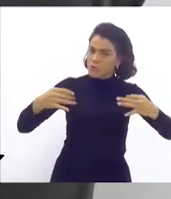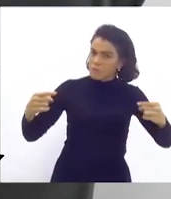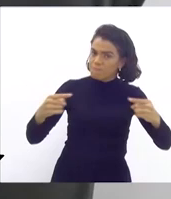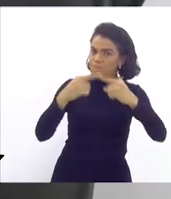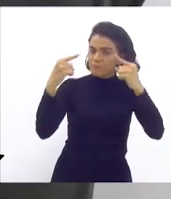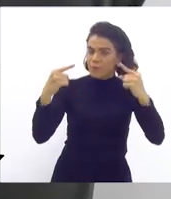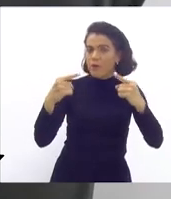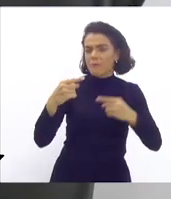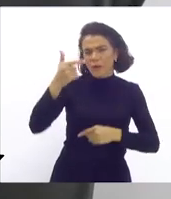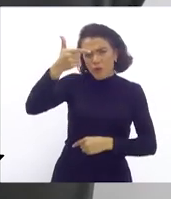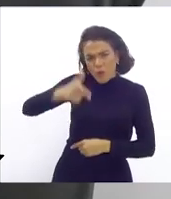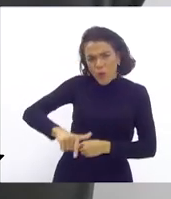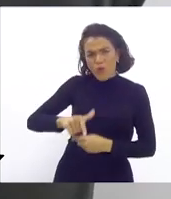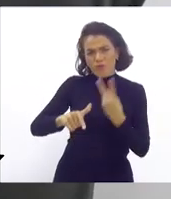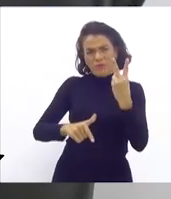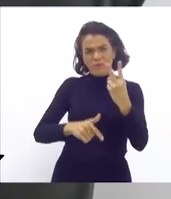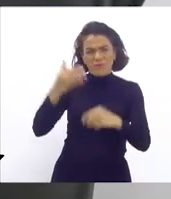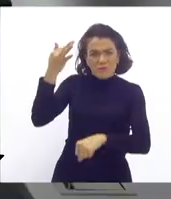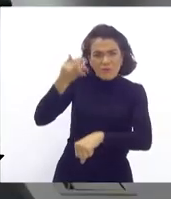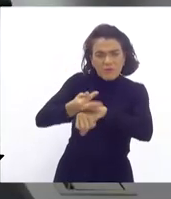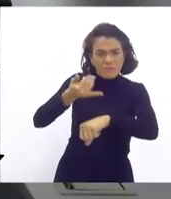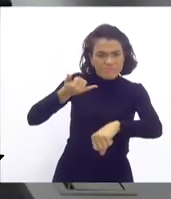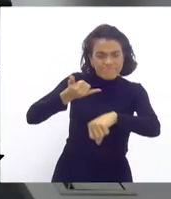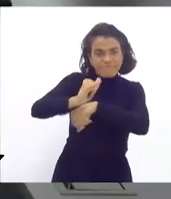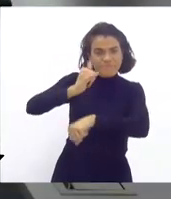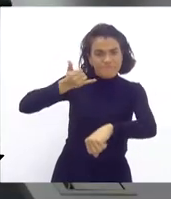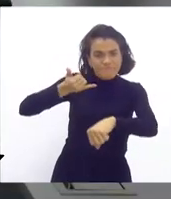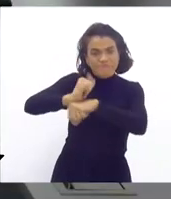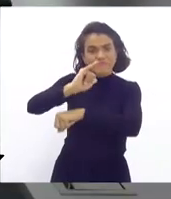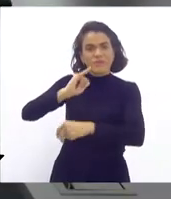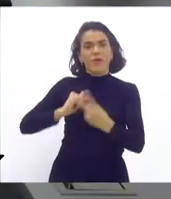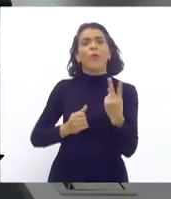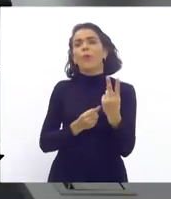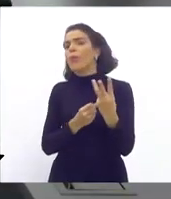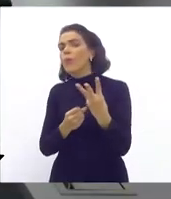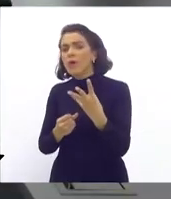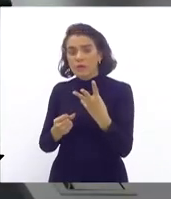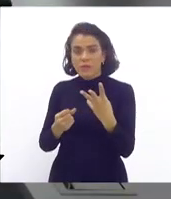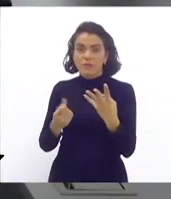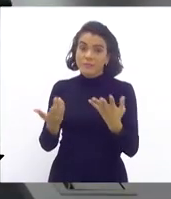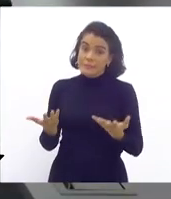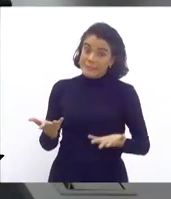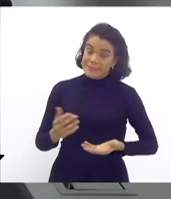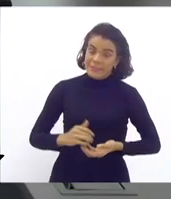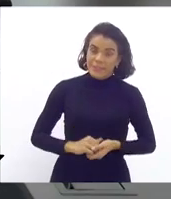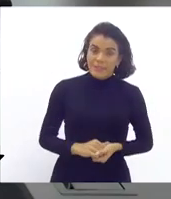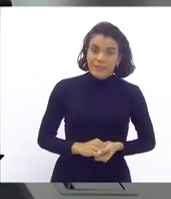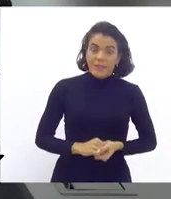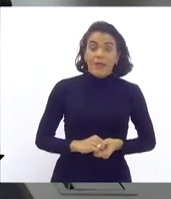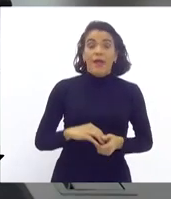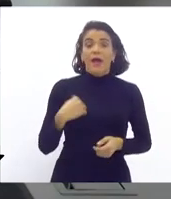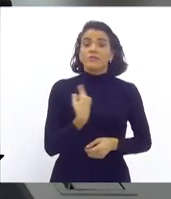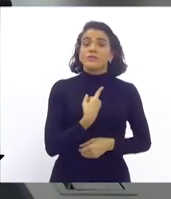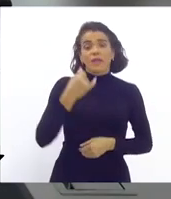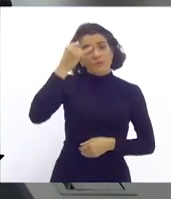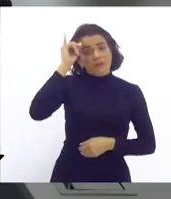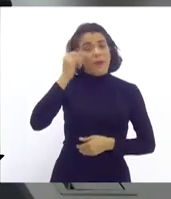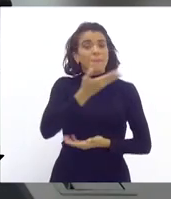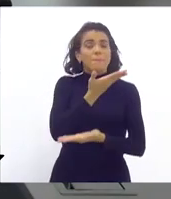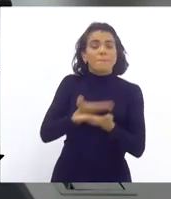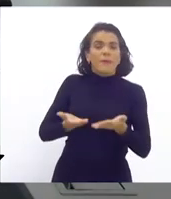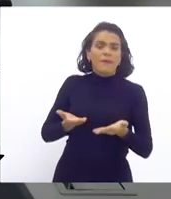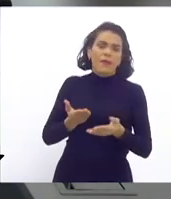ausência automaticamente se convole em condução corretiva sem que a gente perca algum tempo